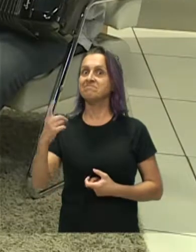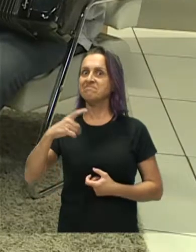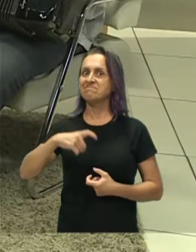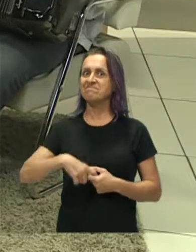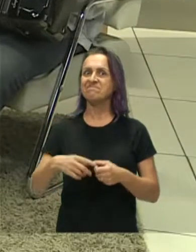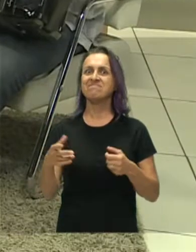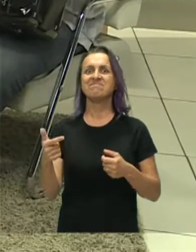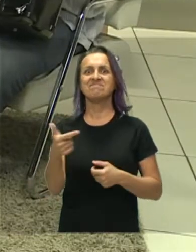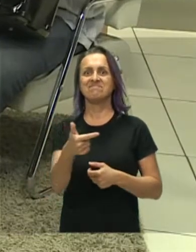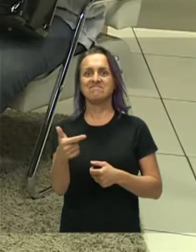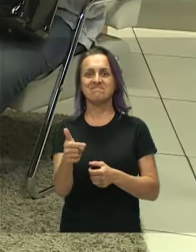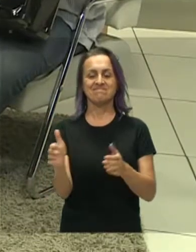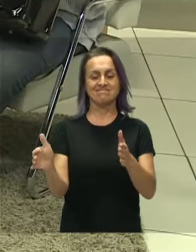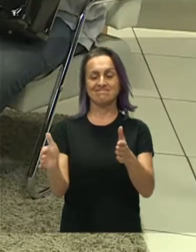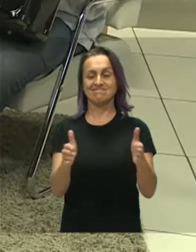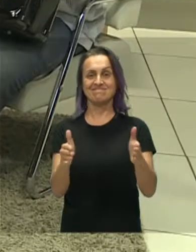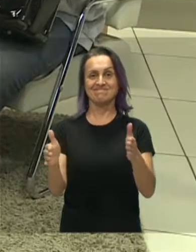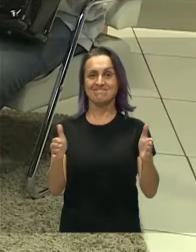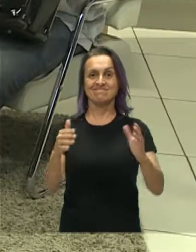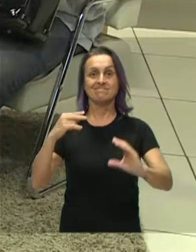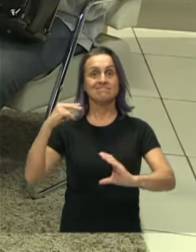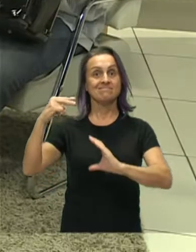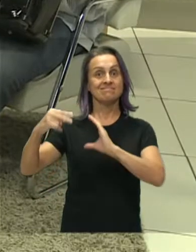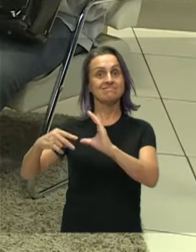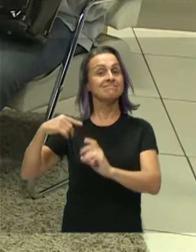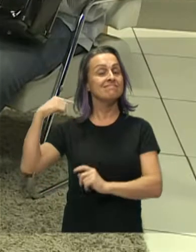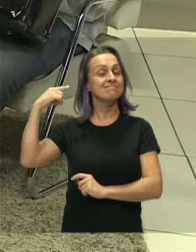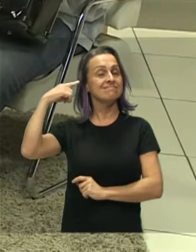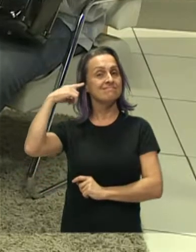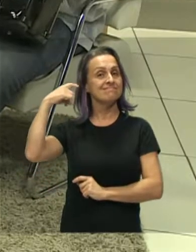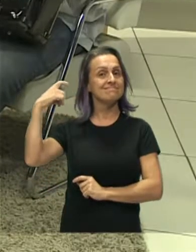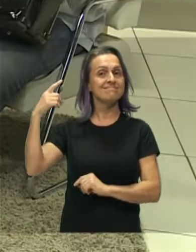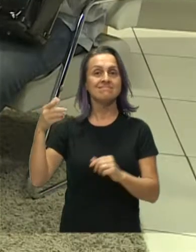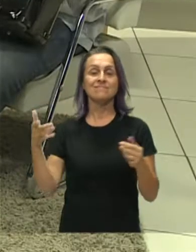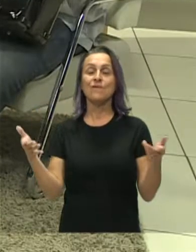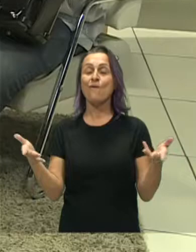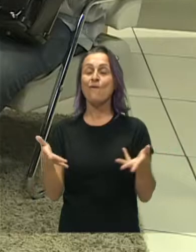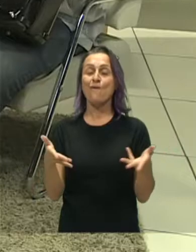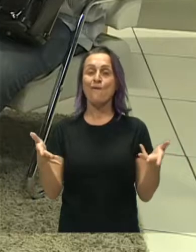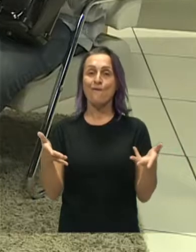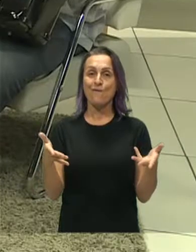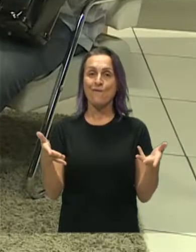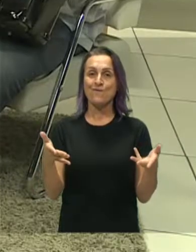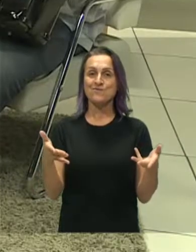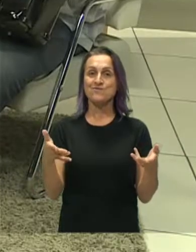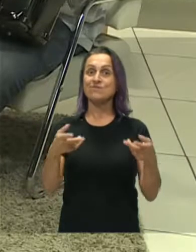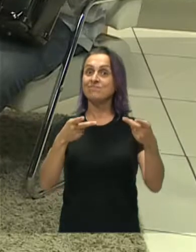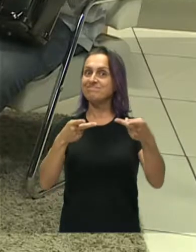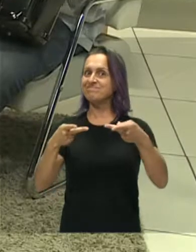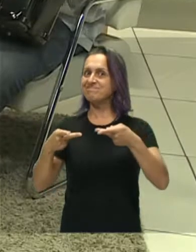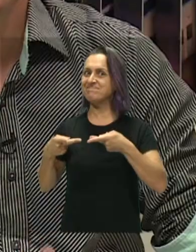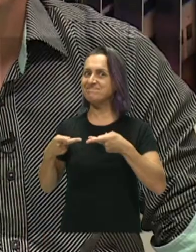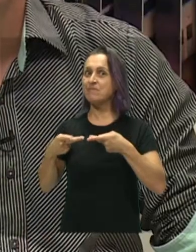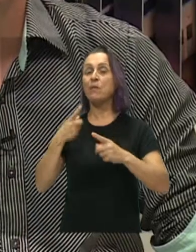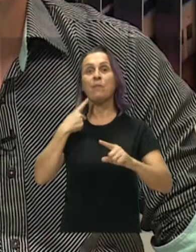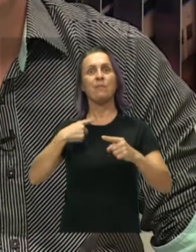Voltamos com o segundo bloco do Câmara Acústica. Hoje está conosco o músico aqui da